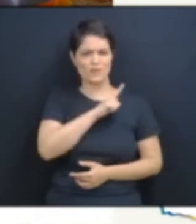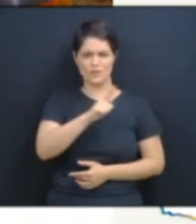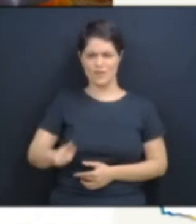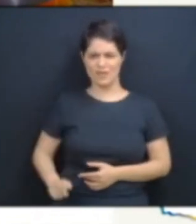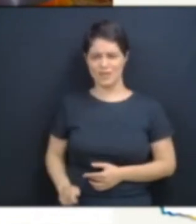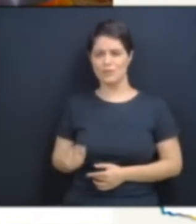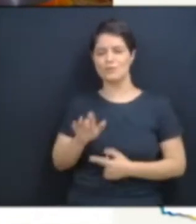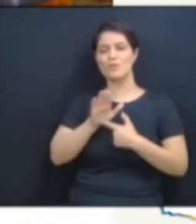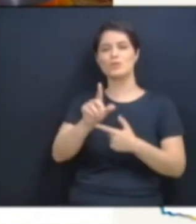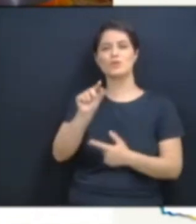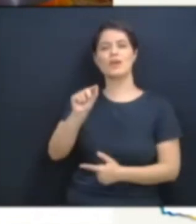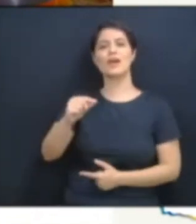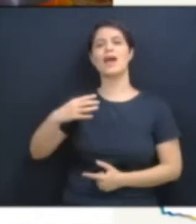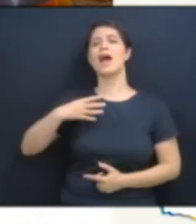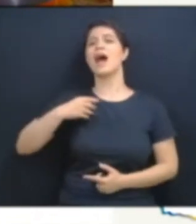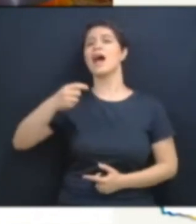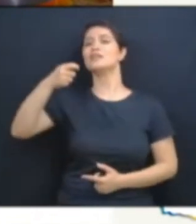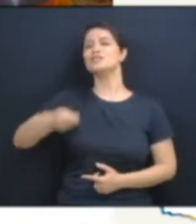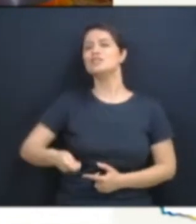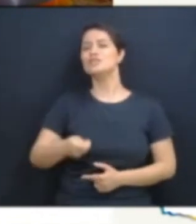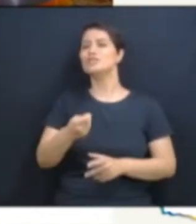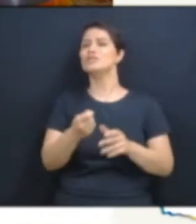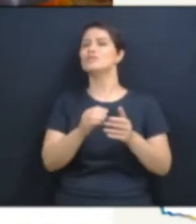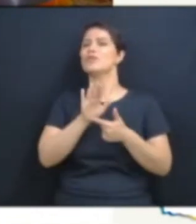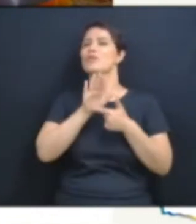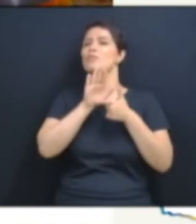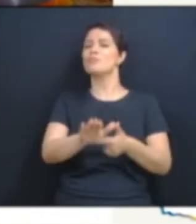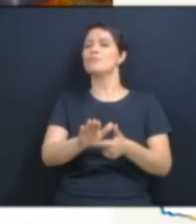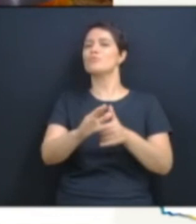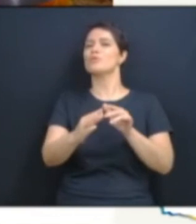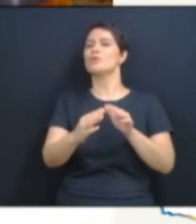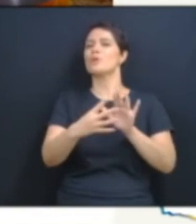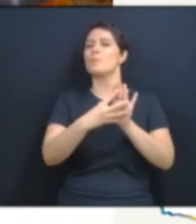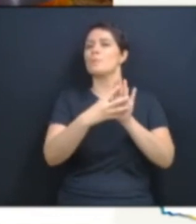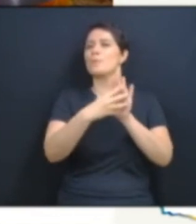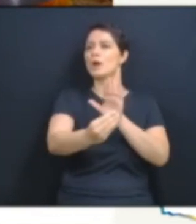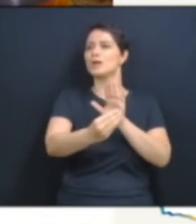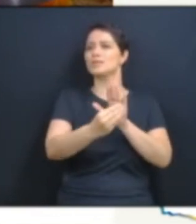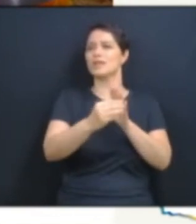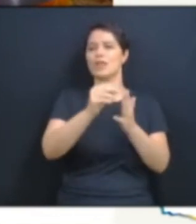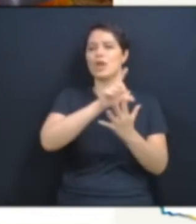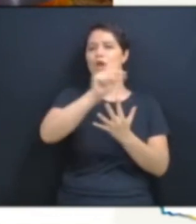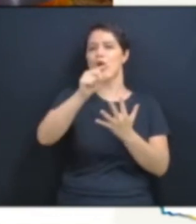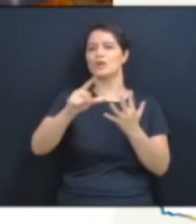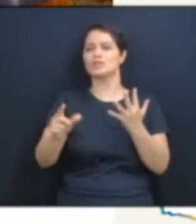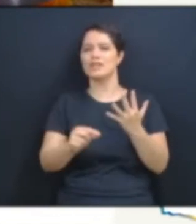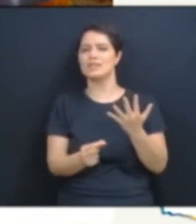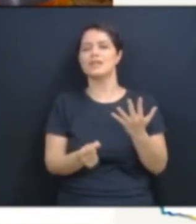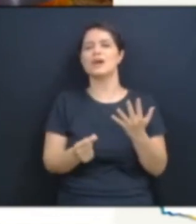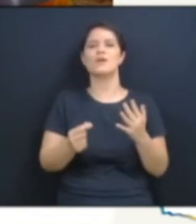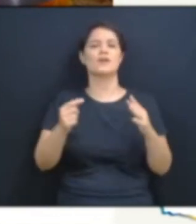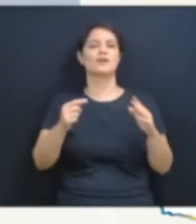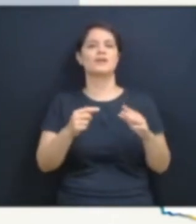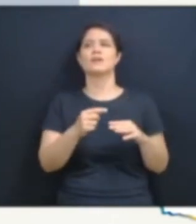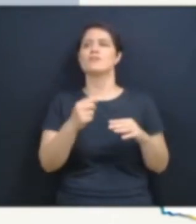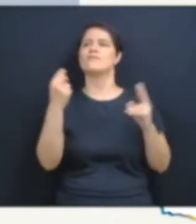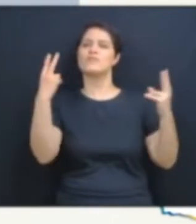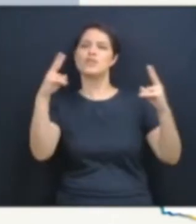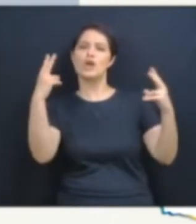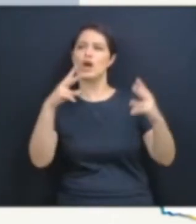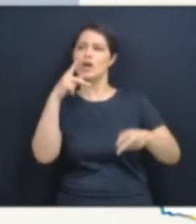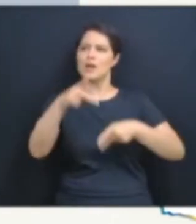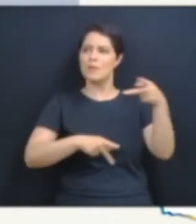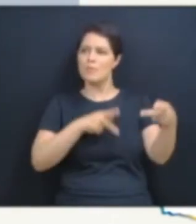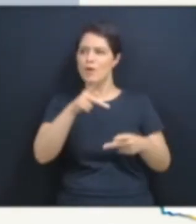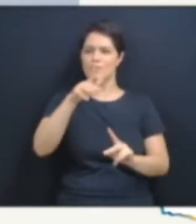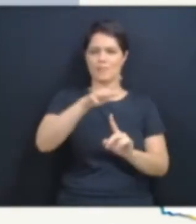que Ratinho emplaca um programa de concessão com 3.500 quilômetros de rodovia. Vitória da população do Paraná.